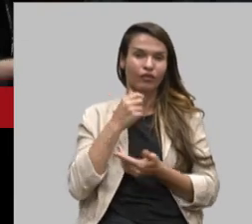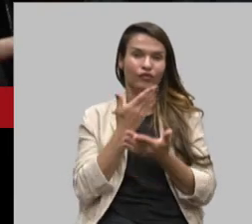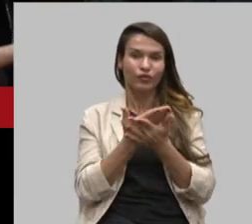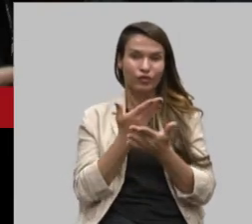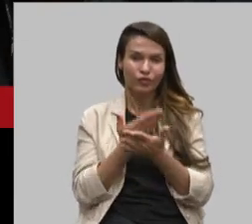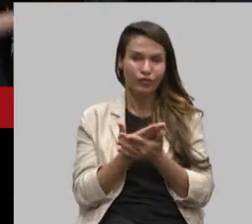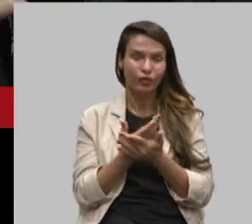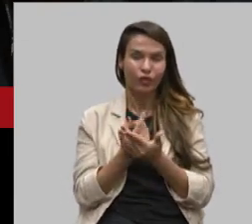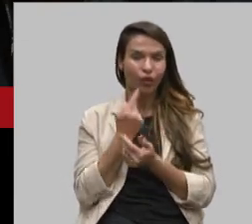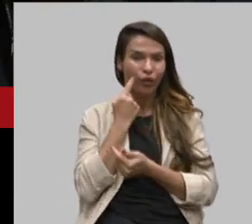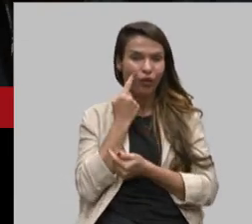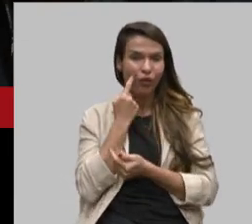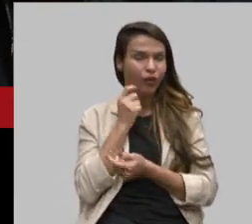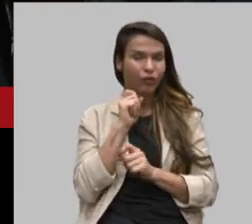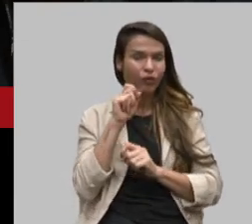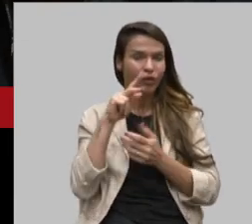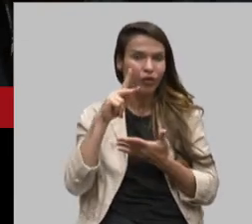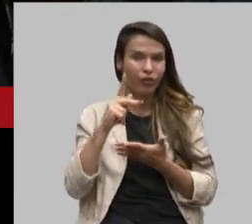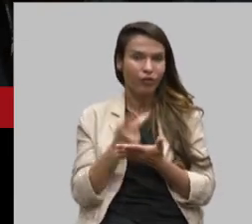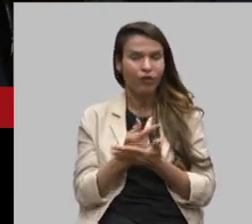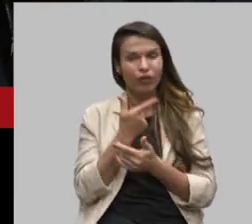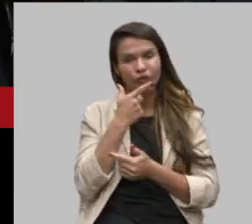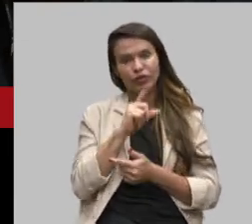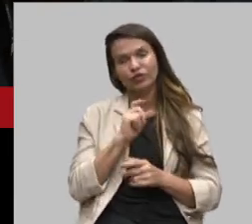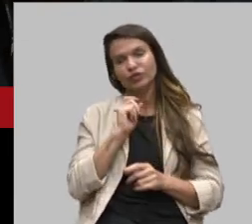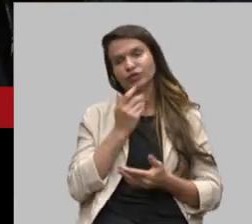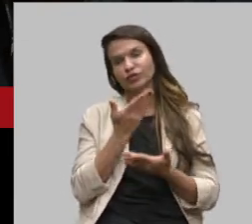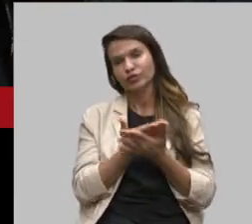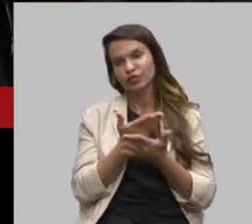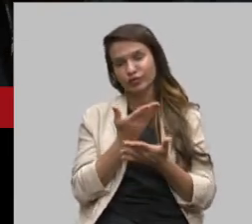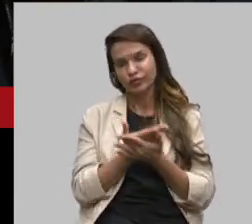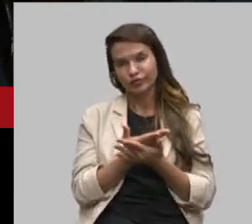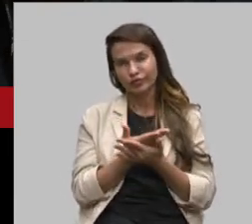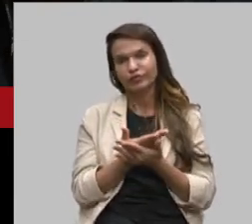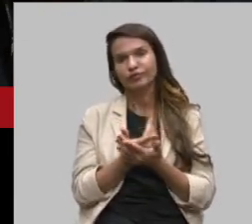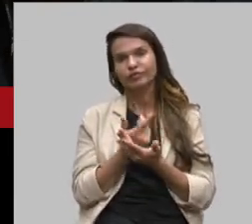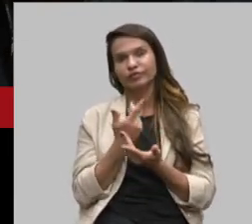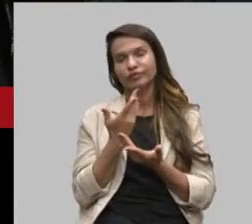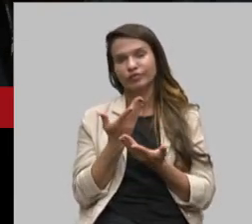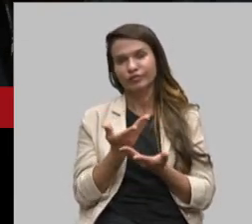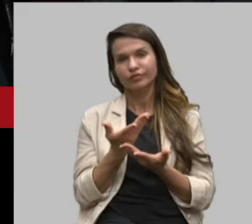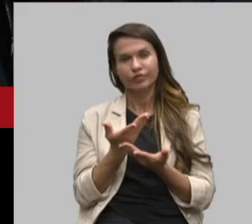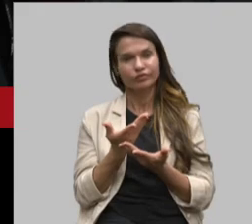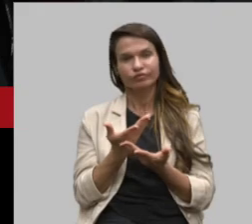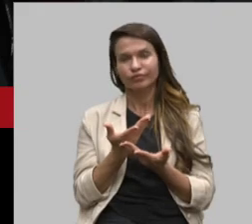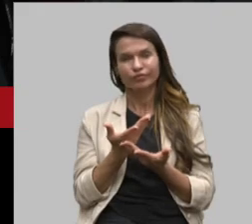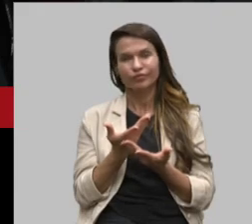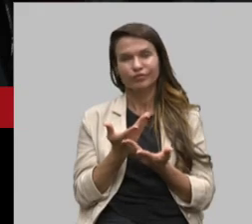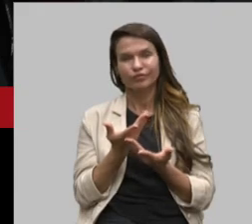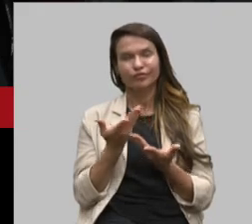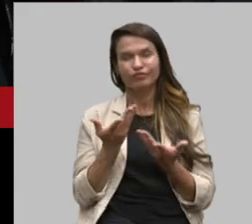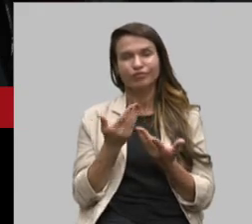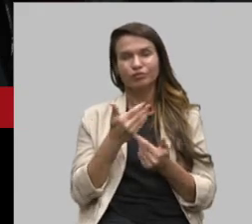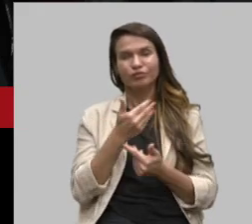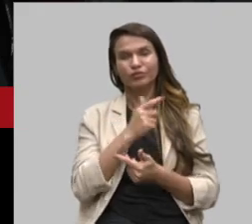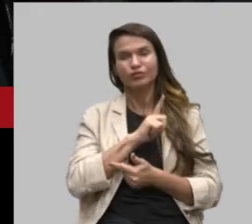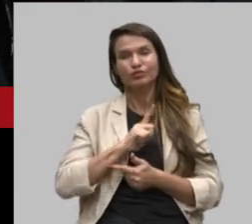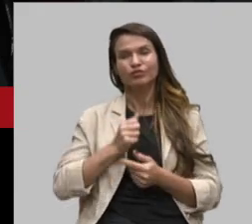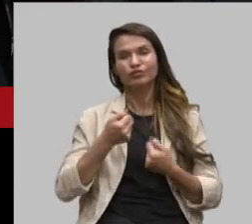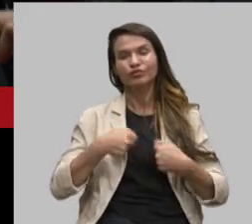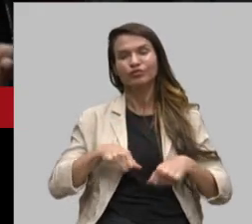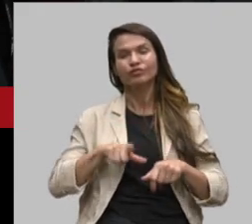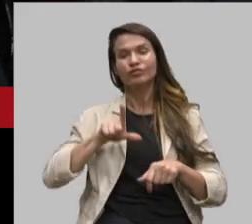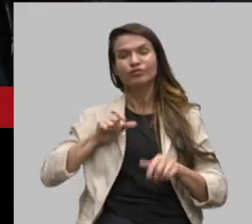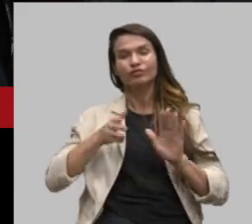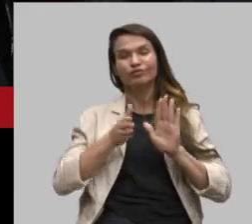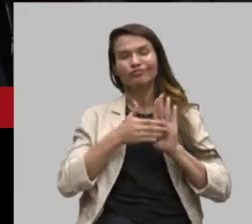chegar para eu poder estudar entendeu então é uma coisa assim que é uma coisa assim que o governo já deveria ter proposto para nós há